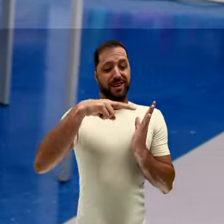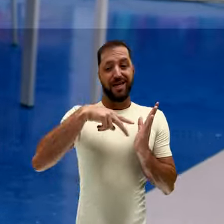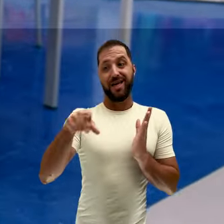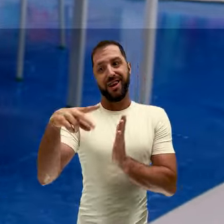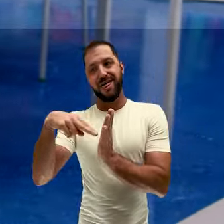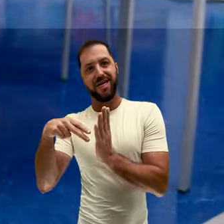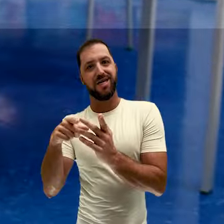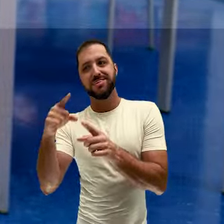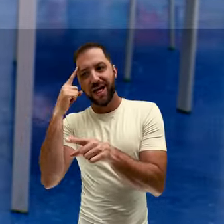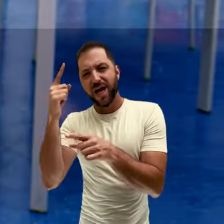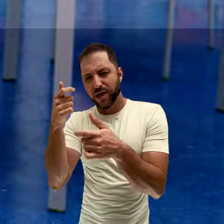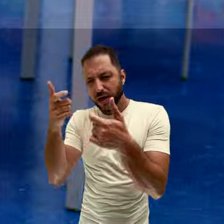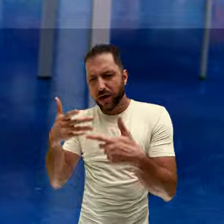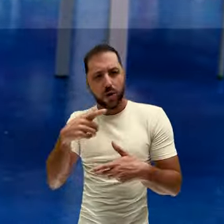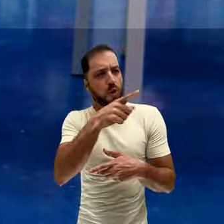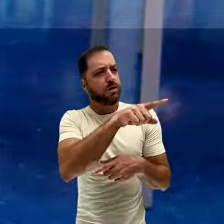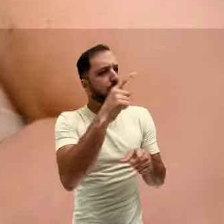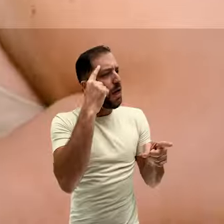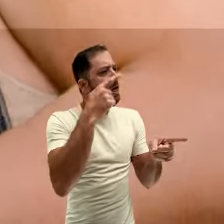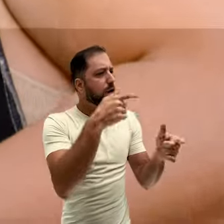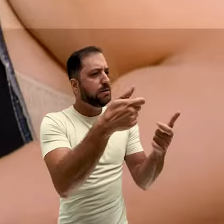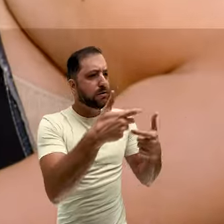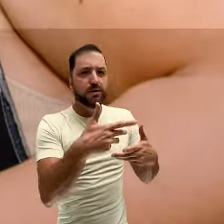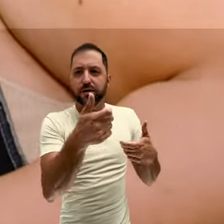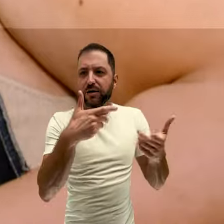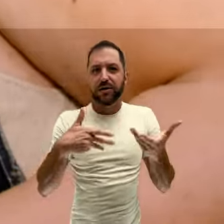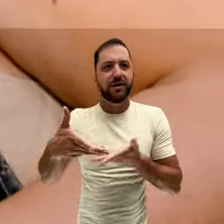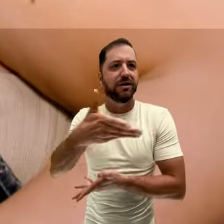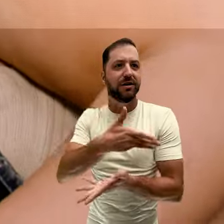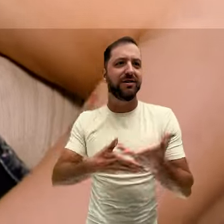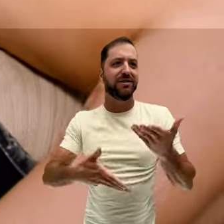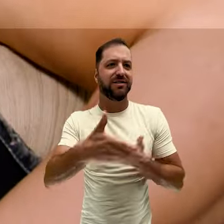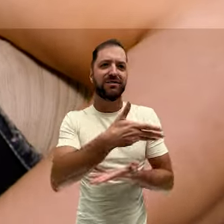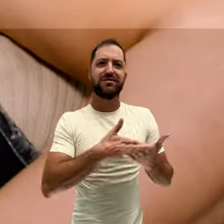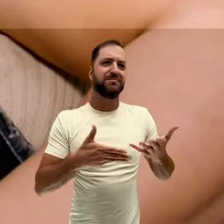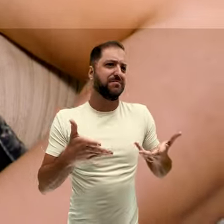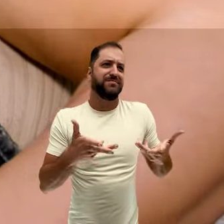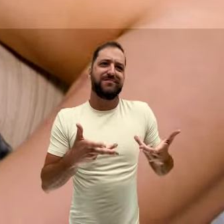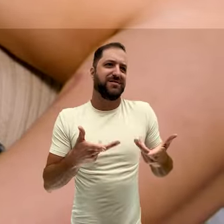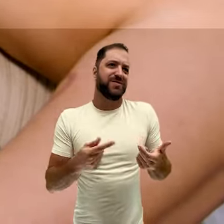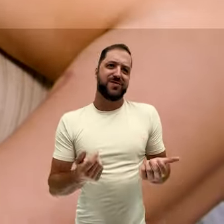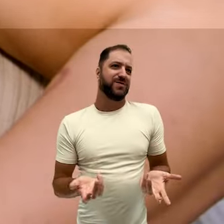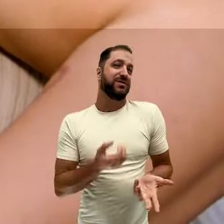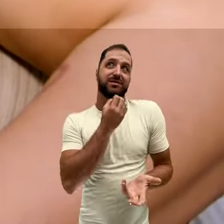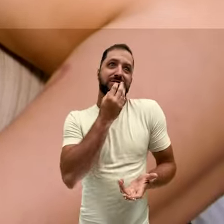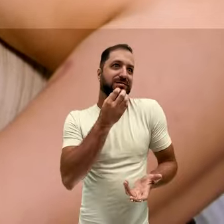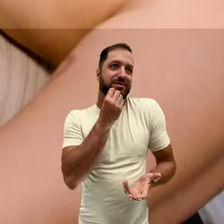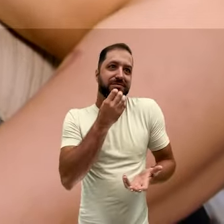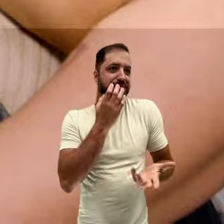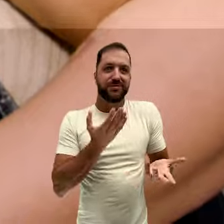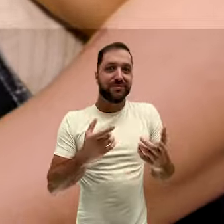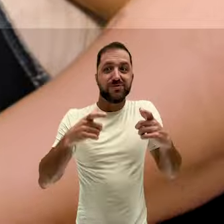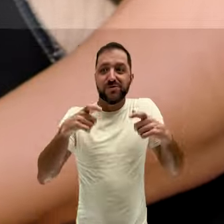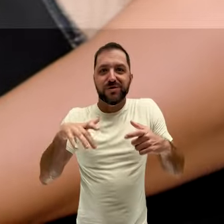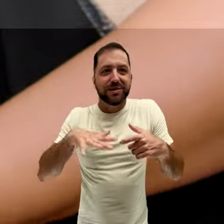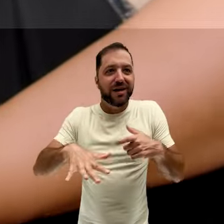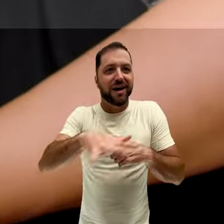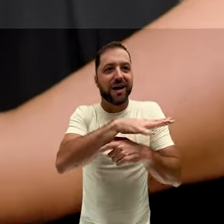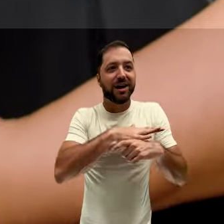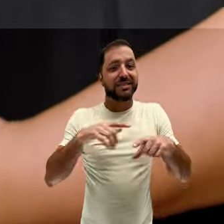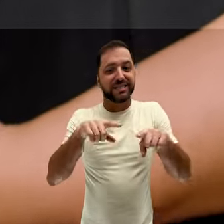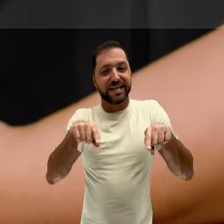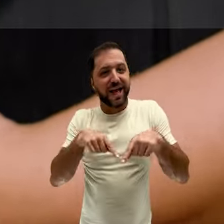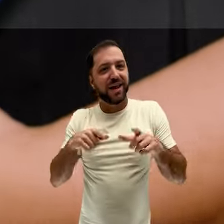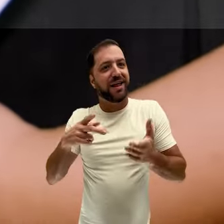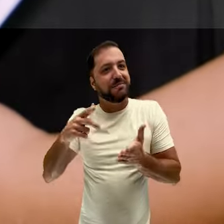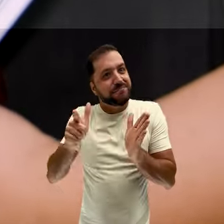compartilhar leitura, compartilhar ideia, compartilhar cidadania. É um espaço muito rico, né? Num espaço já